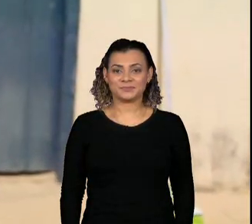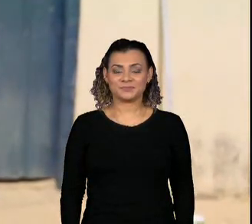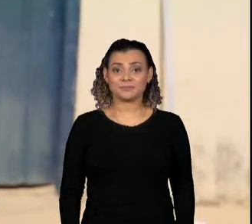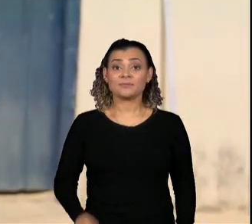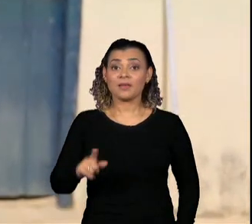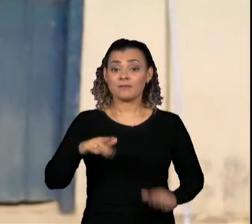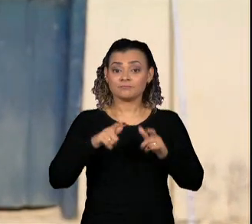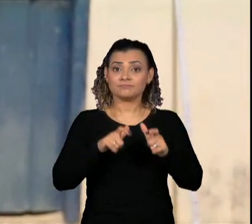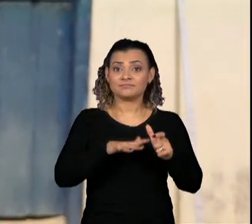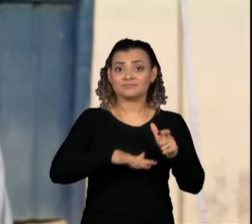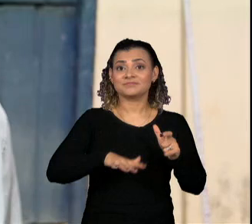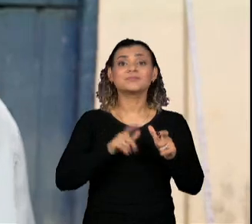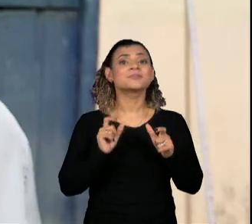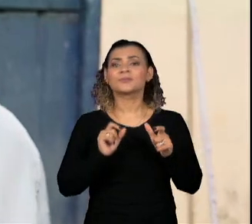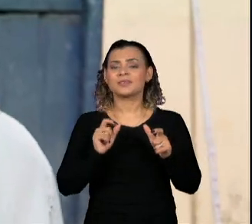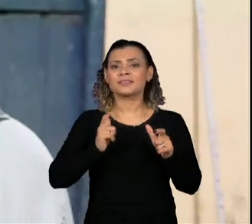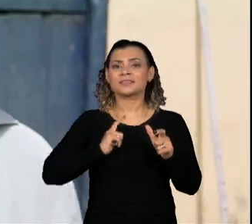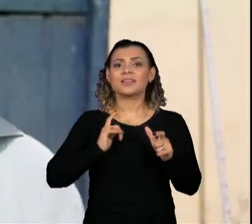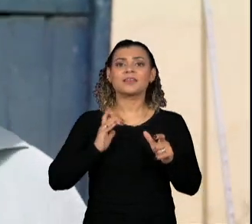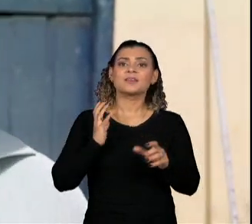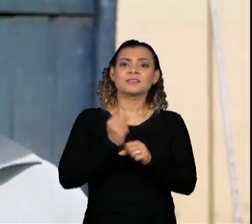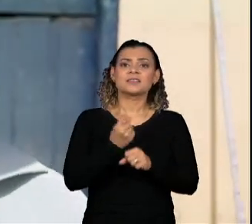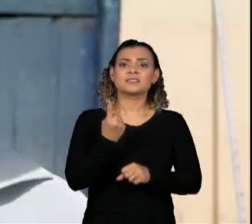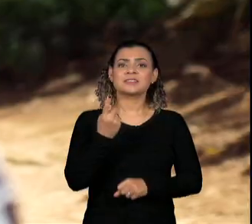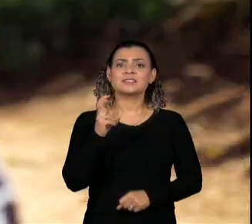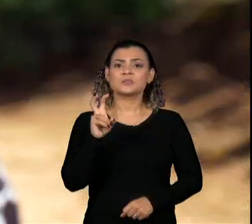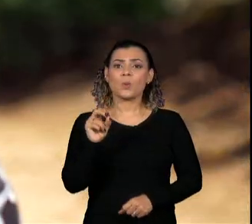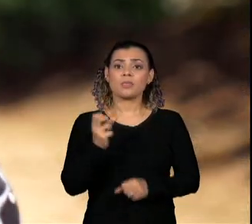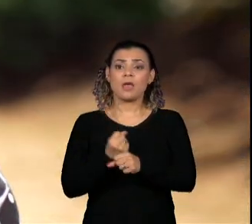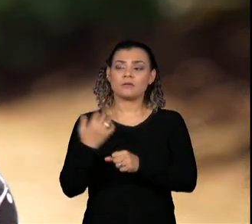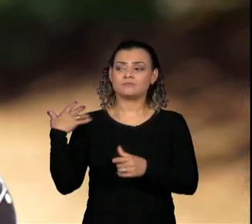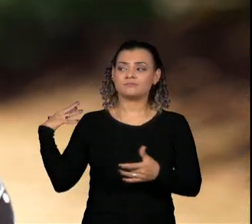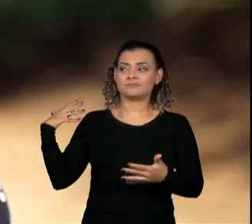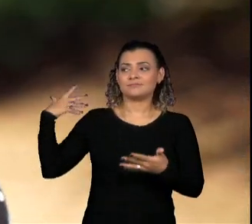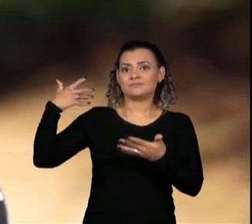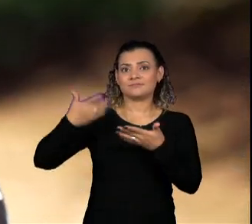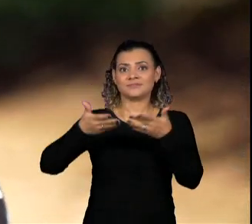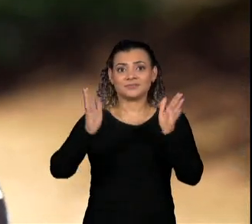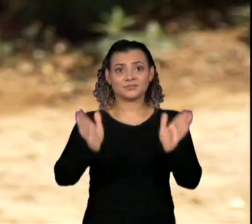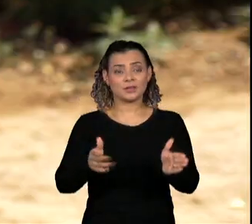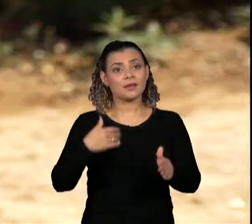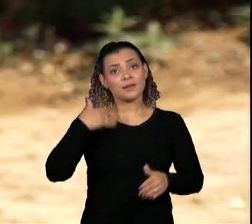Essa comunidade aqui, ela tem em torno de seus 150 anos. Sou quilombola,